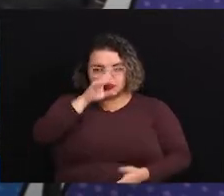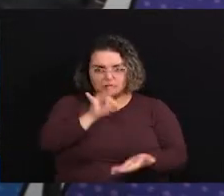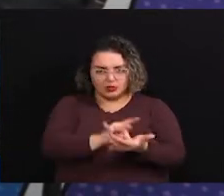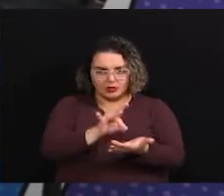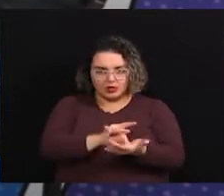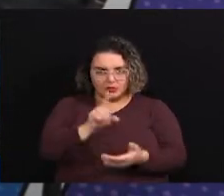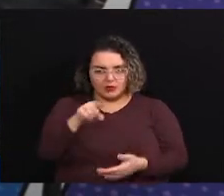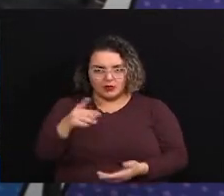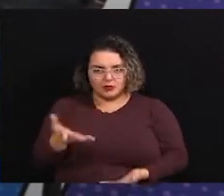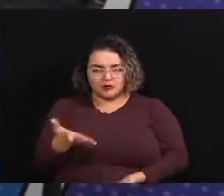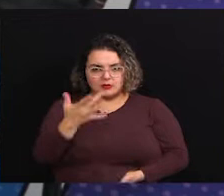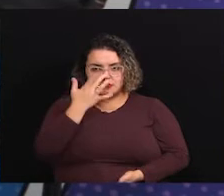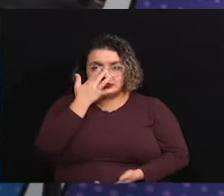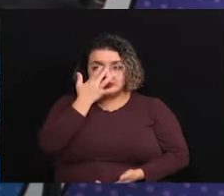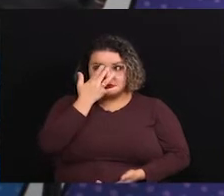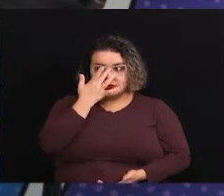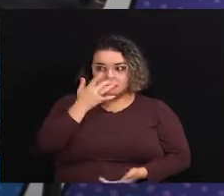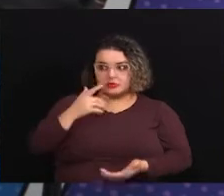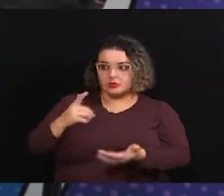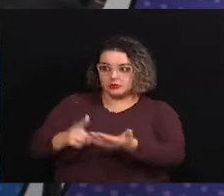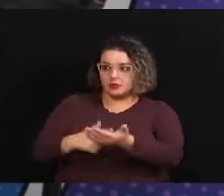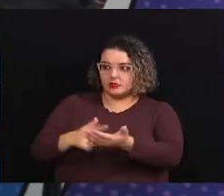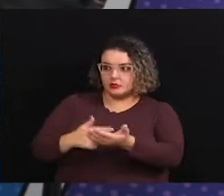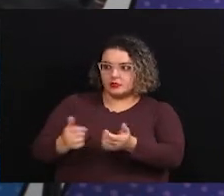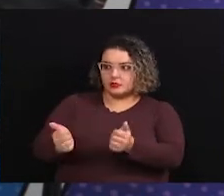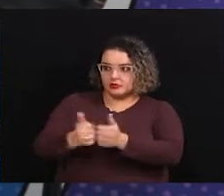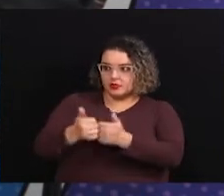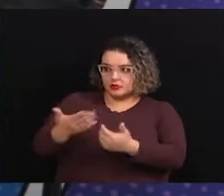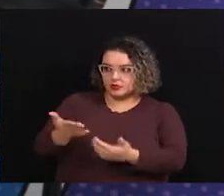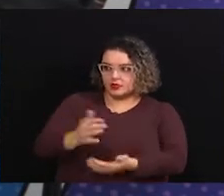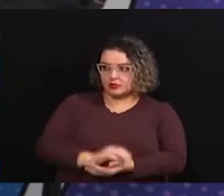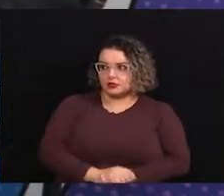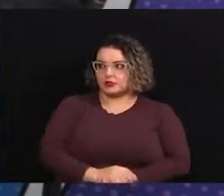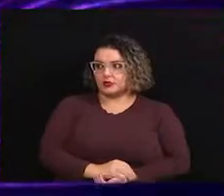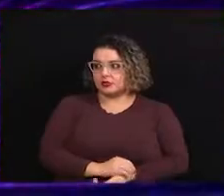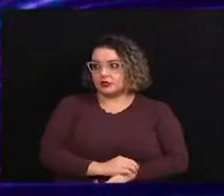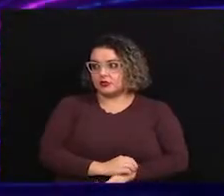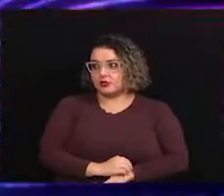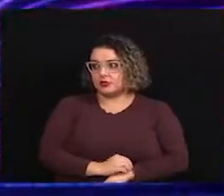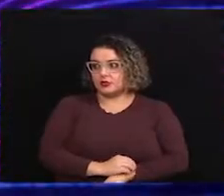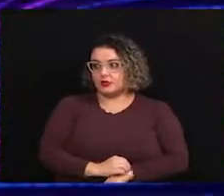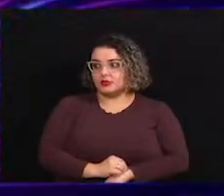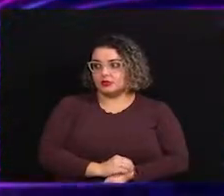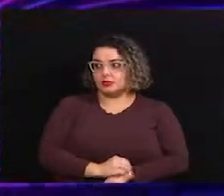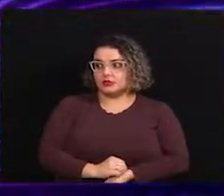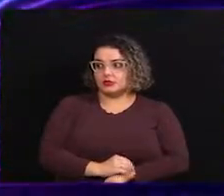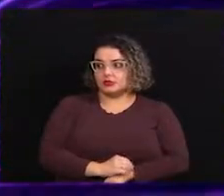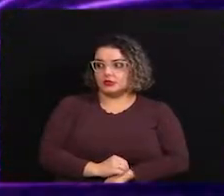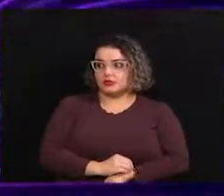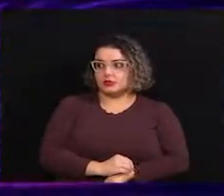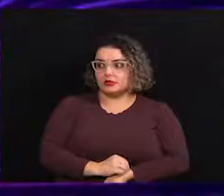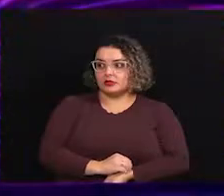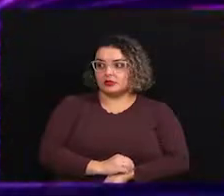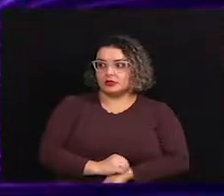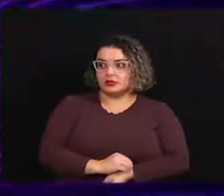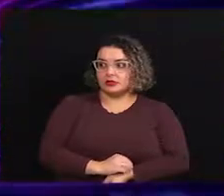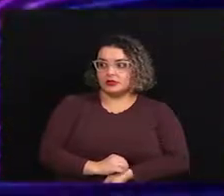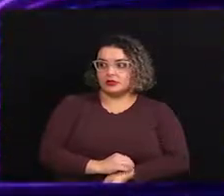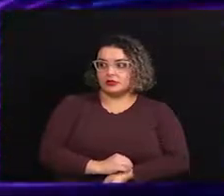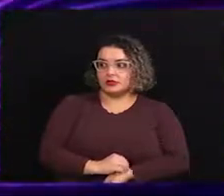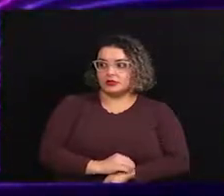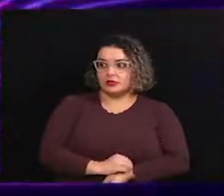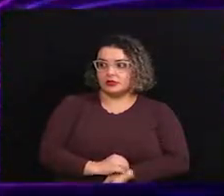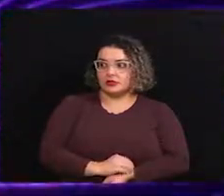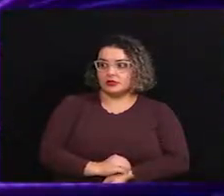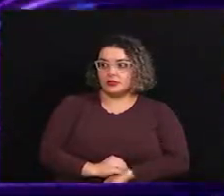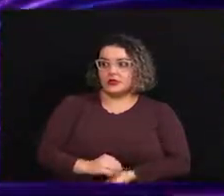de histórias reais, né? Então nós temos o livro que está aí do seu lado já, né? Então, esse daqui, na verdade, ele é